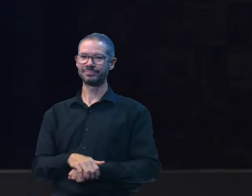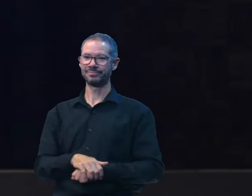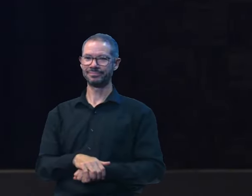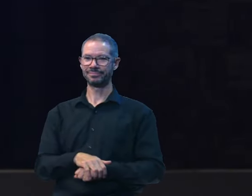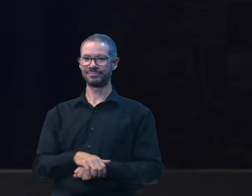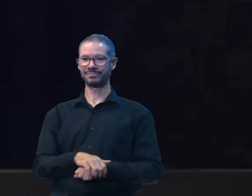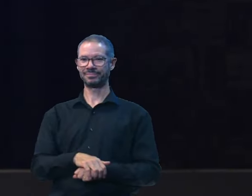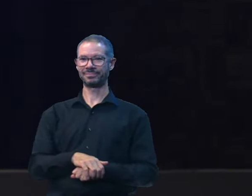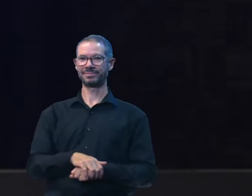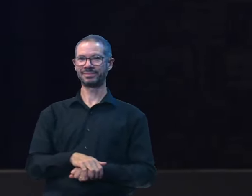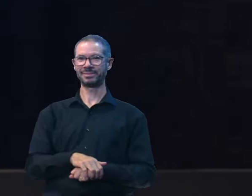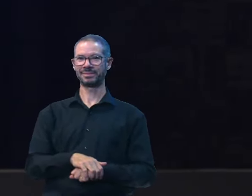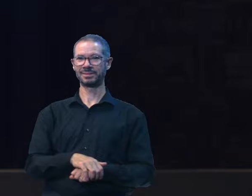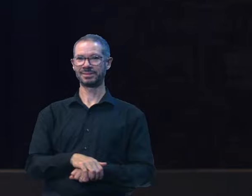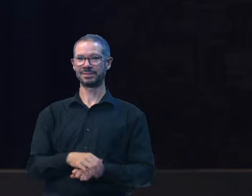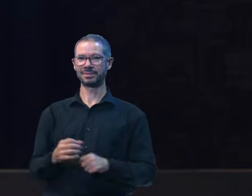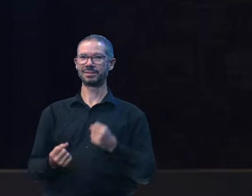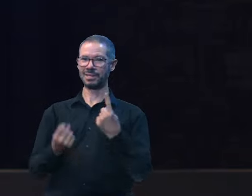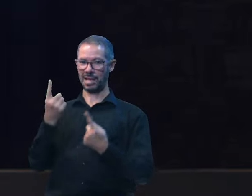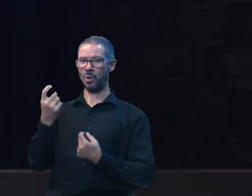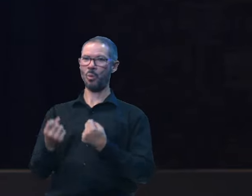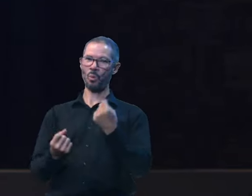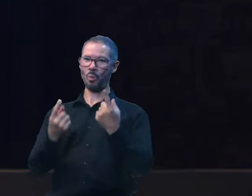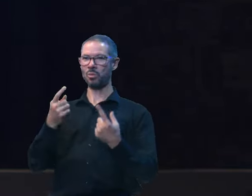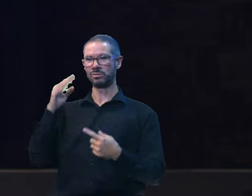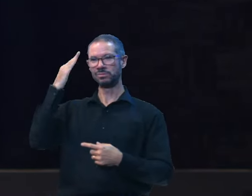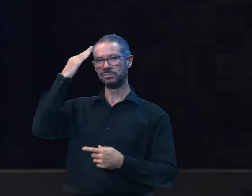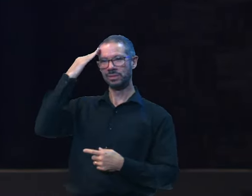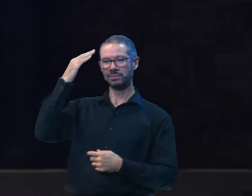Pegou? Alguns vão pegando aos poucos.